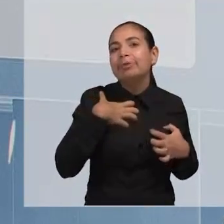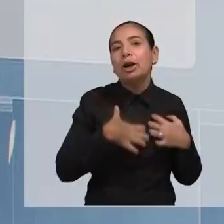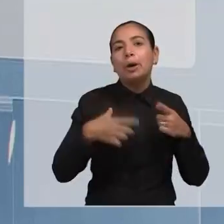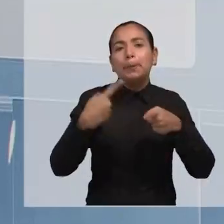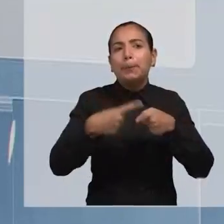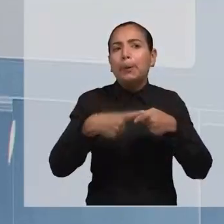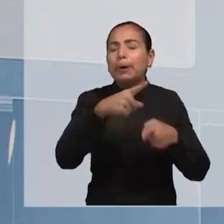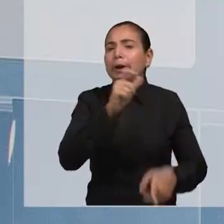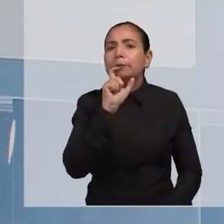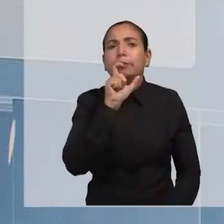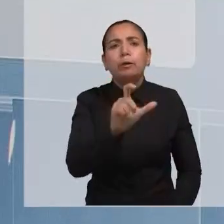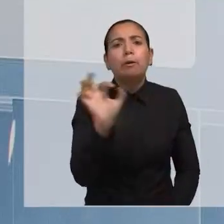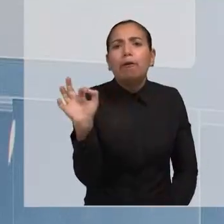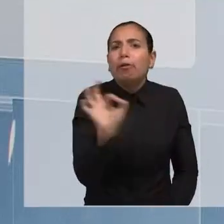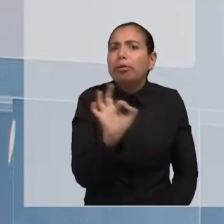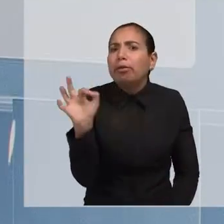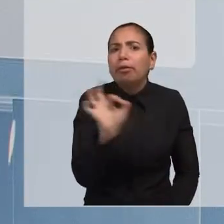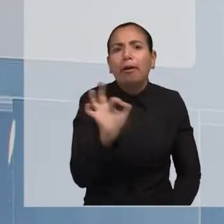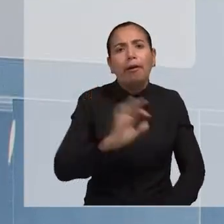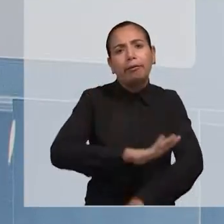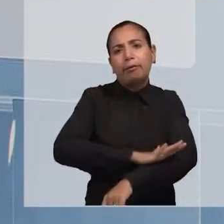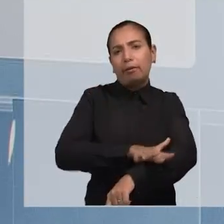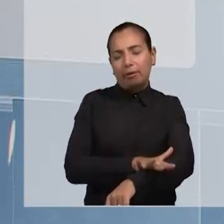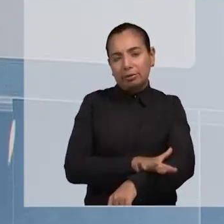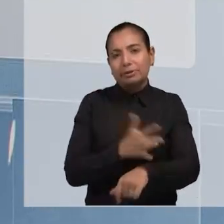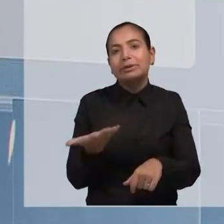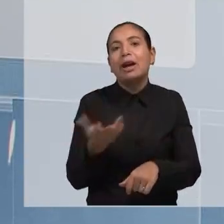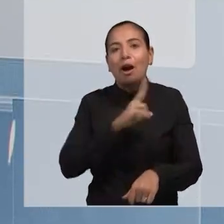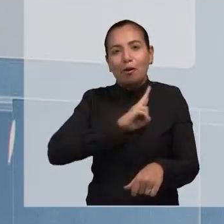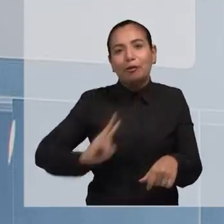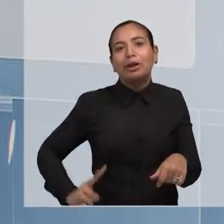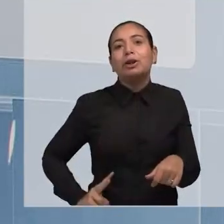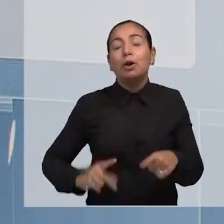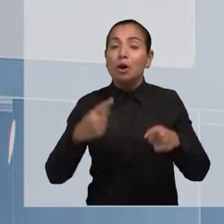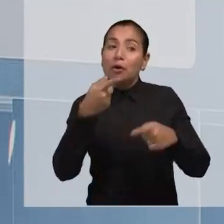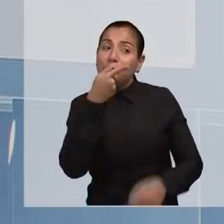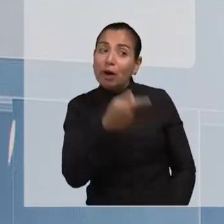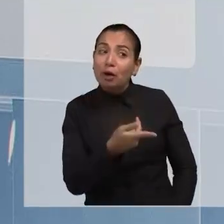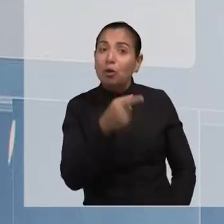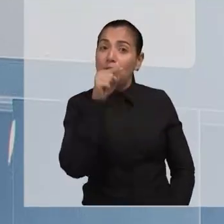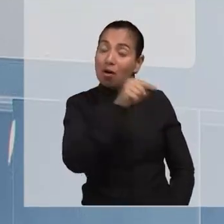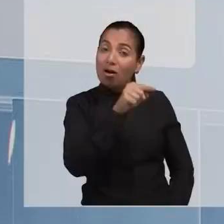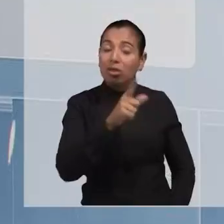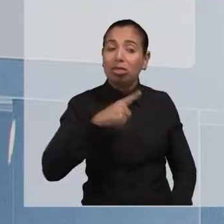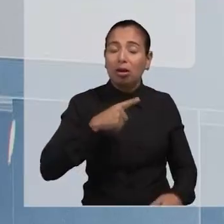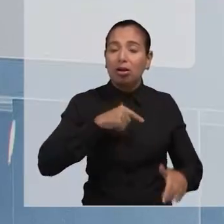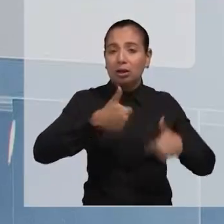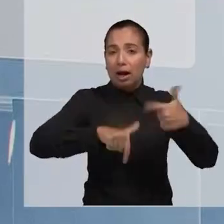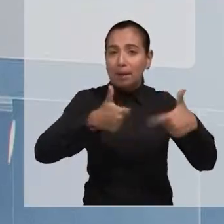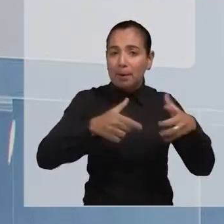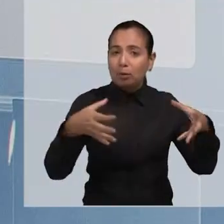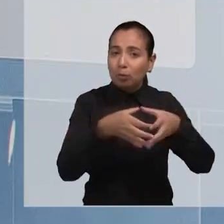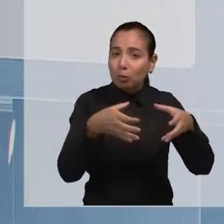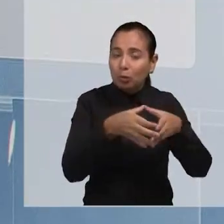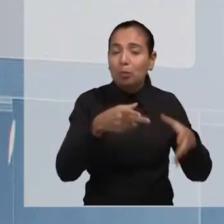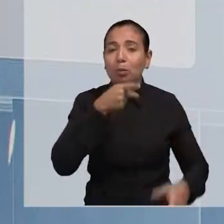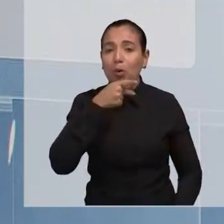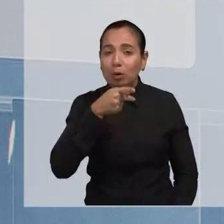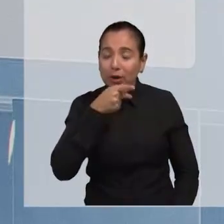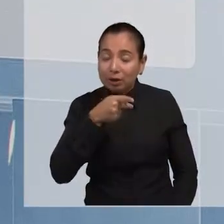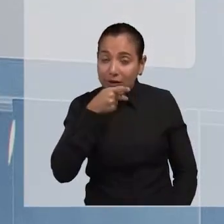fez nenhuma injúria racial ao vereador. Ele disse que o vereador estava a serviço de um grupo político, o MBL.